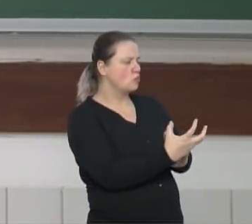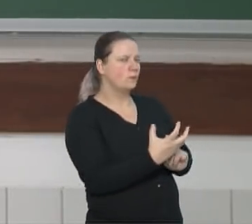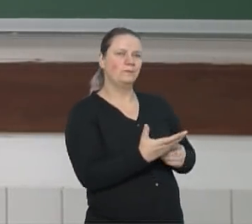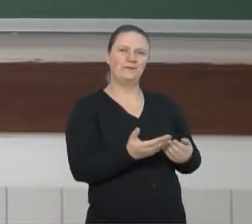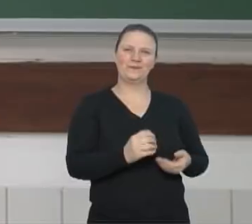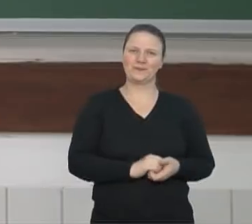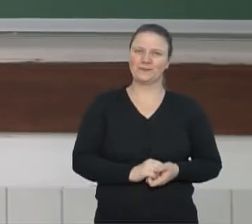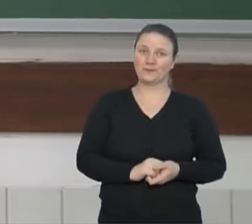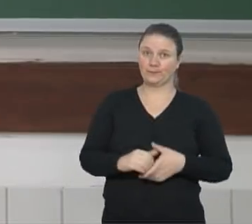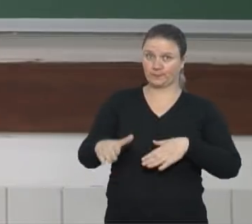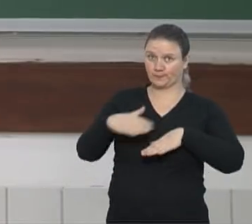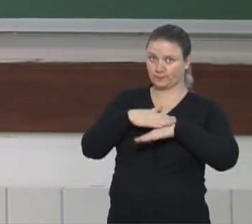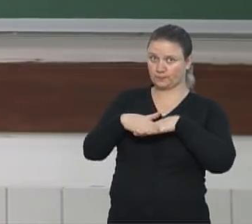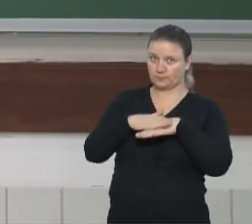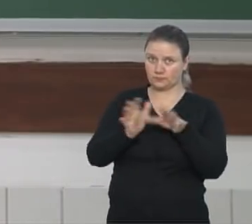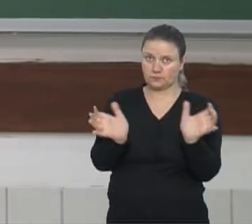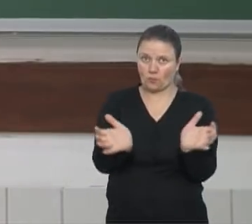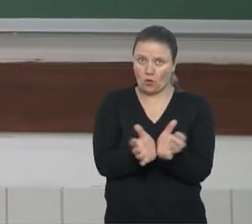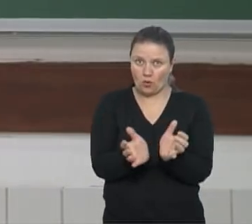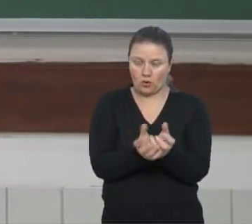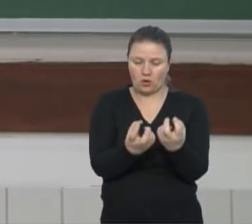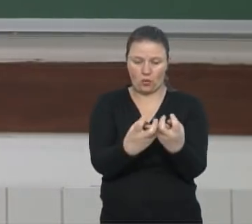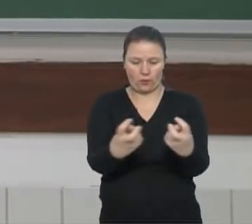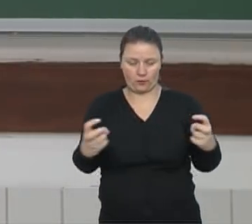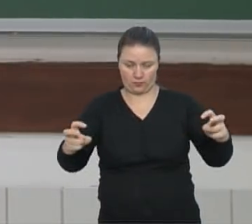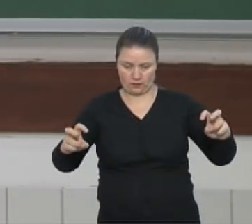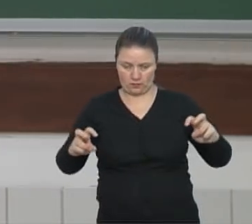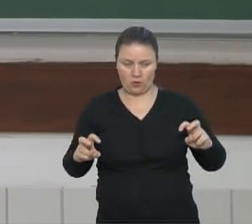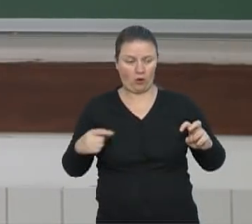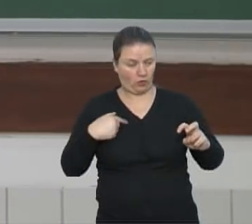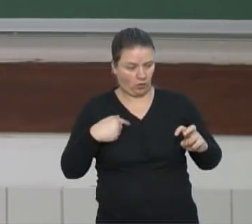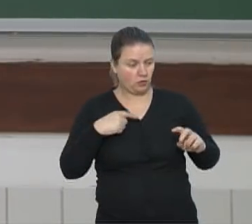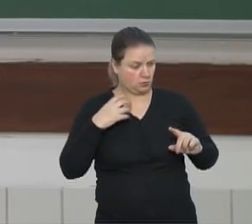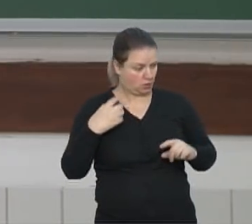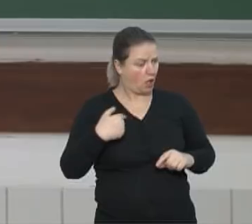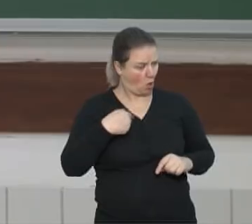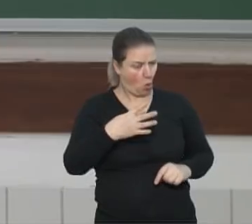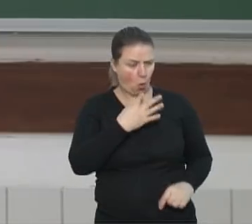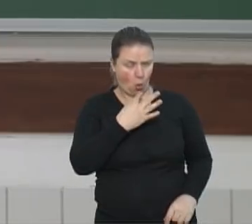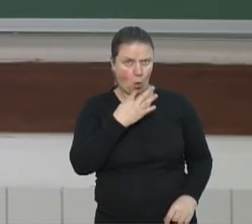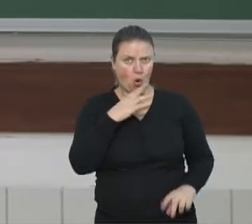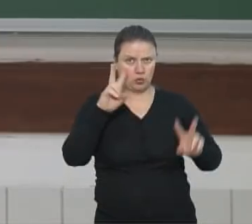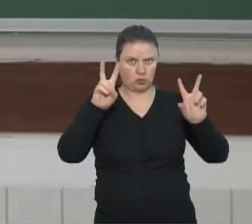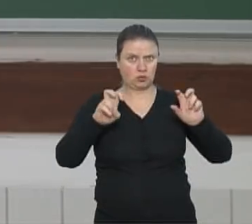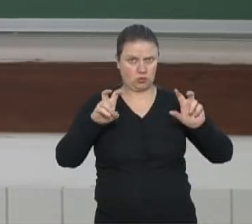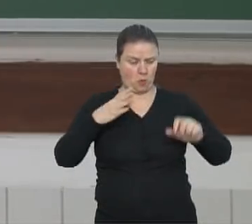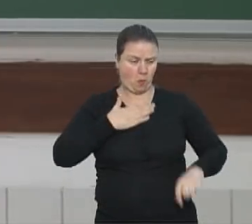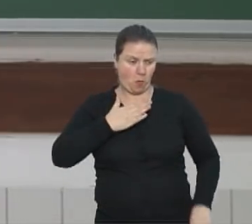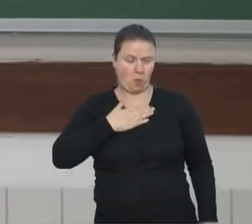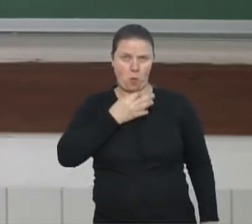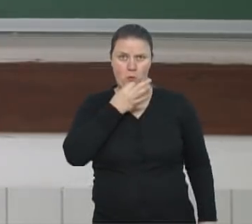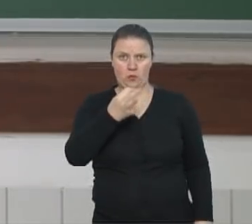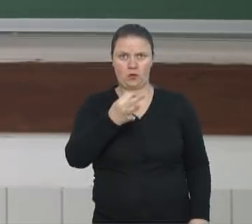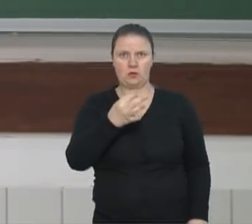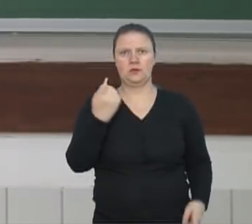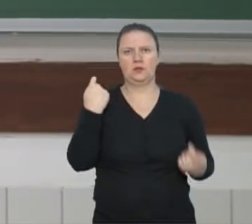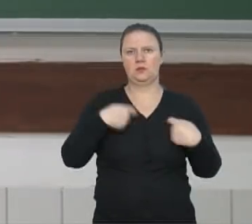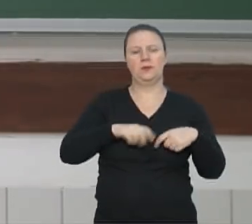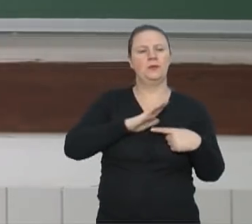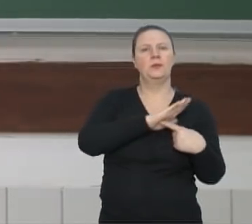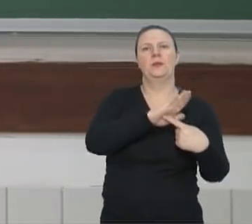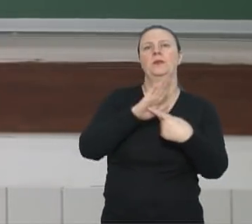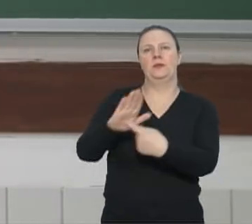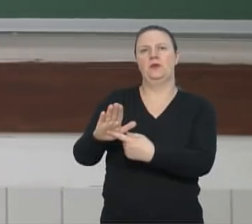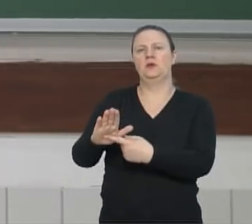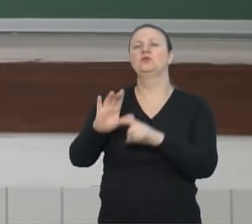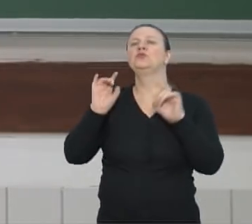meu grupo, tentando mostrar para eles que o meu lado, que eu conheço aquele assunto, é melhor, eu não preciso trazer dados, eu só vou